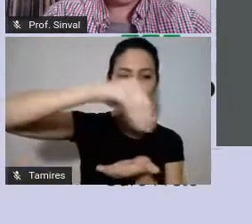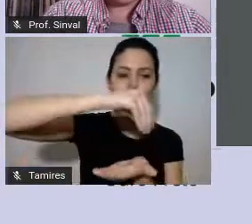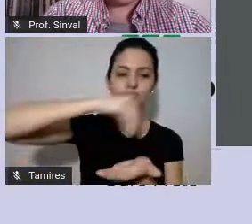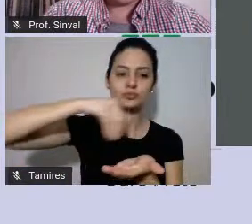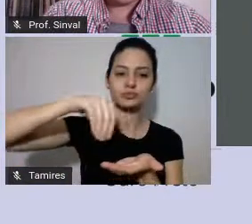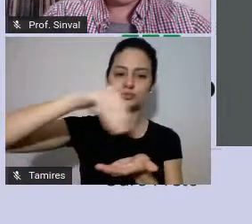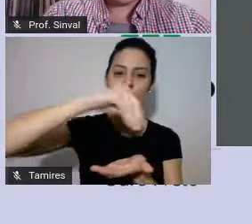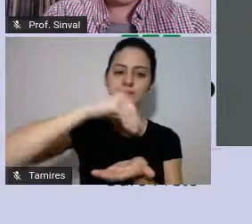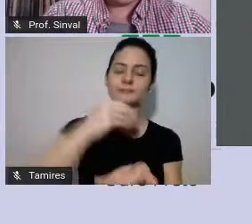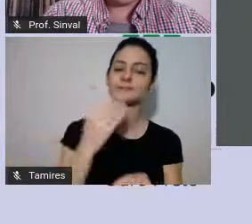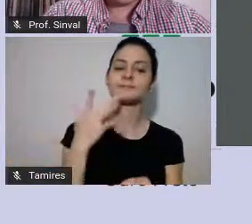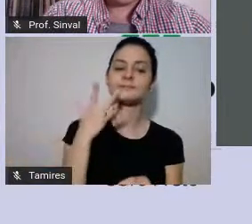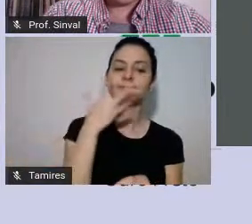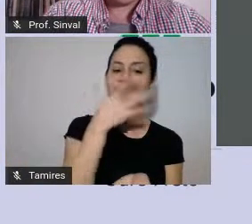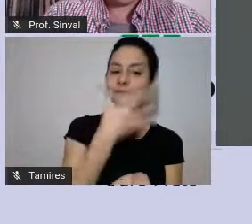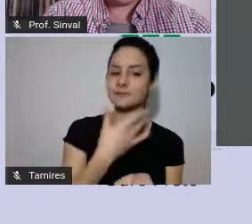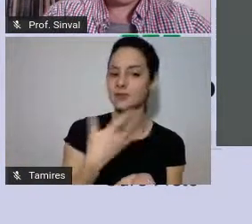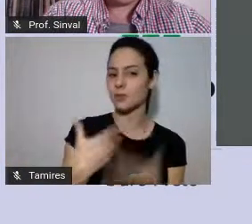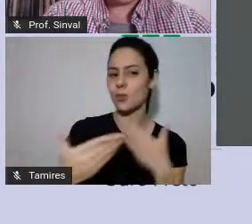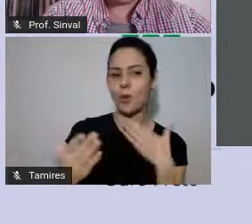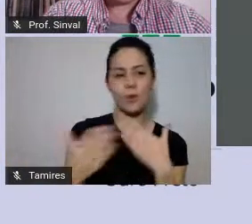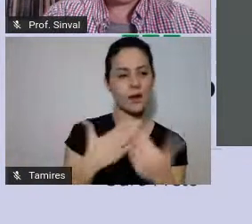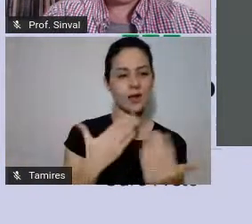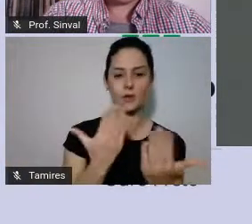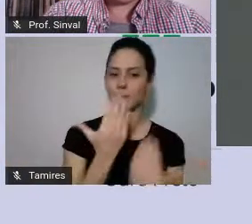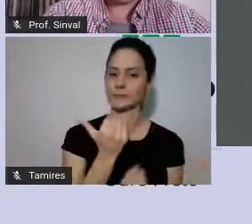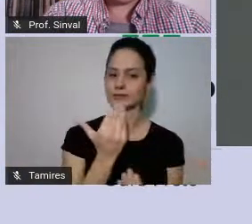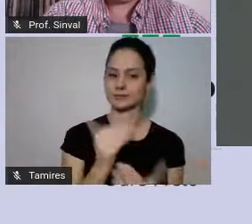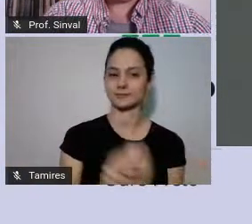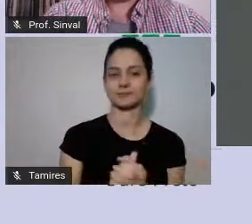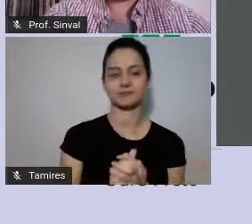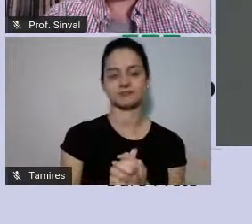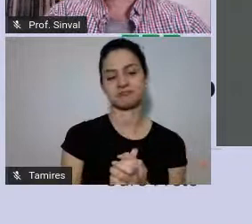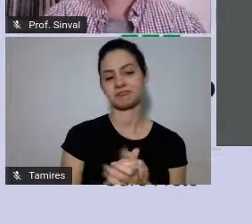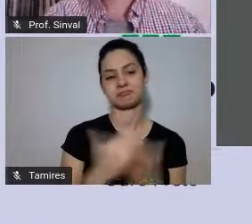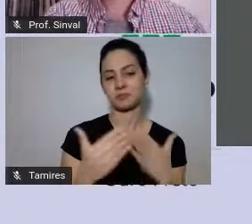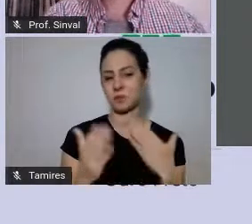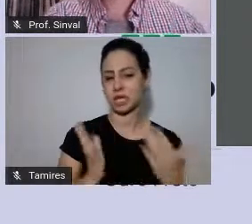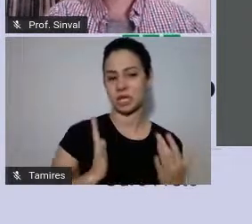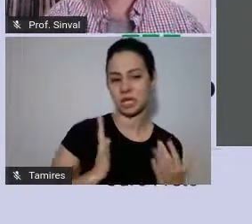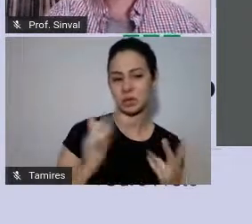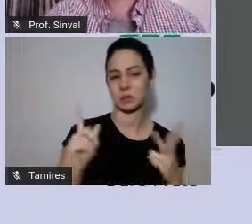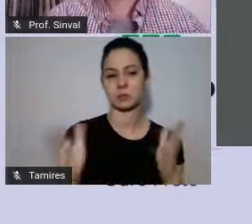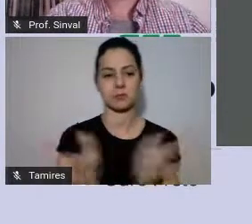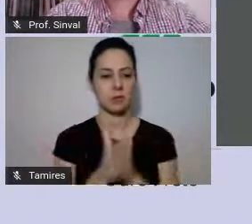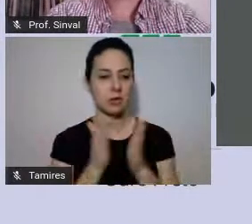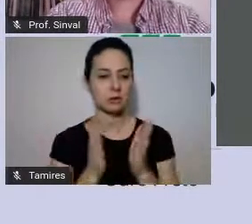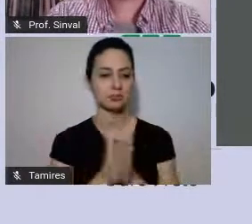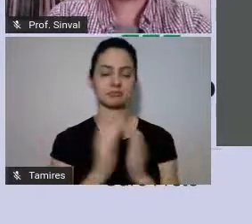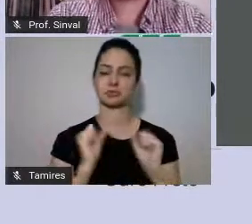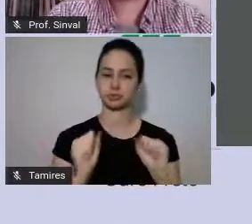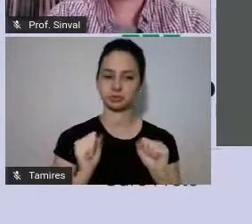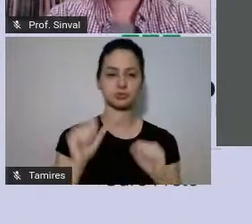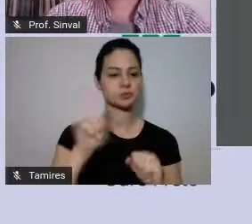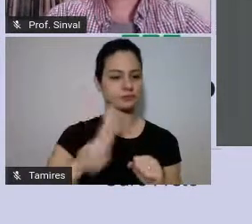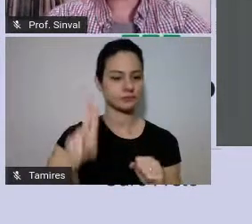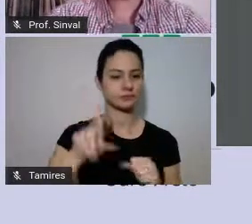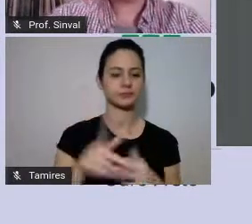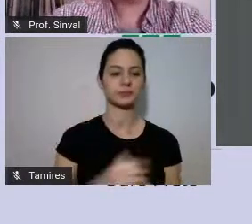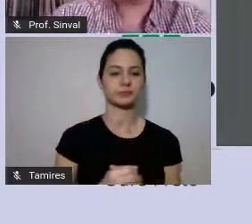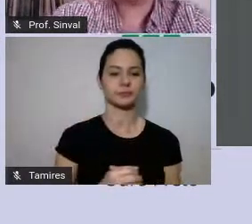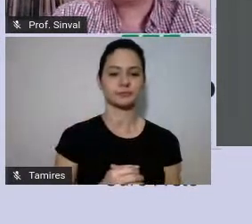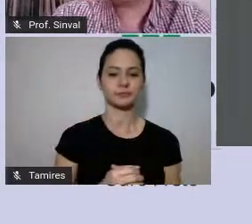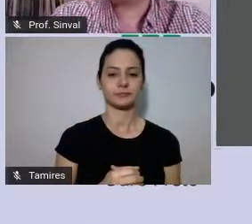interessante os pratos de qualquer extrato social. Pode passar. Bom,